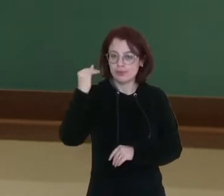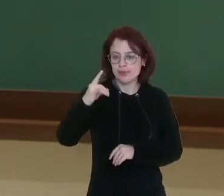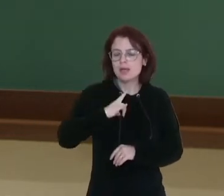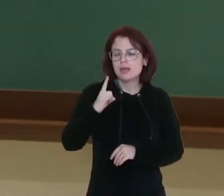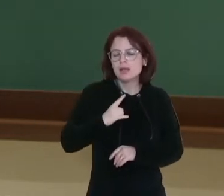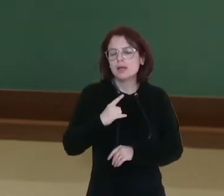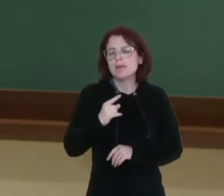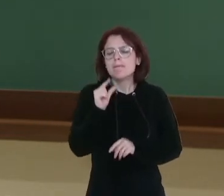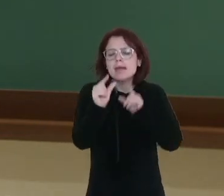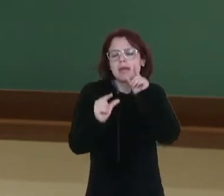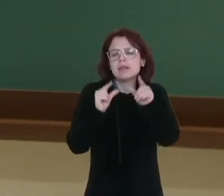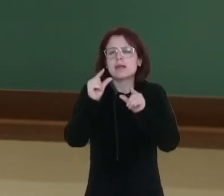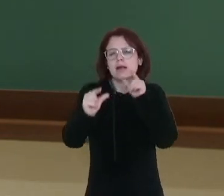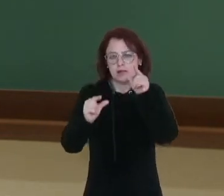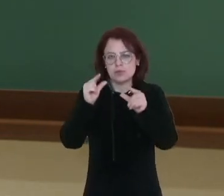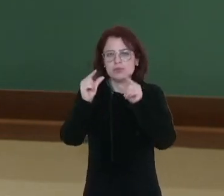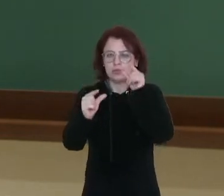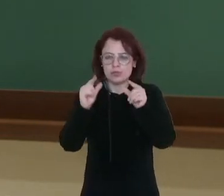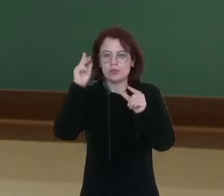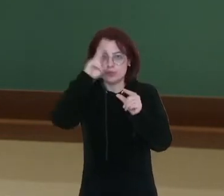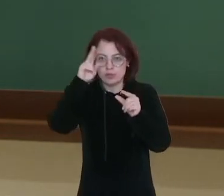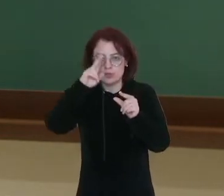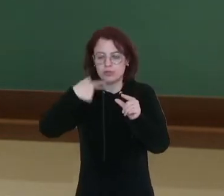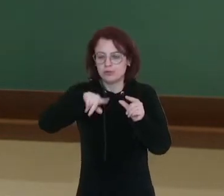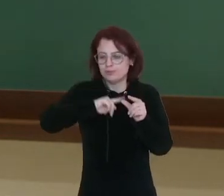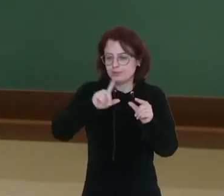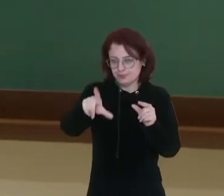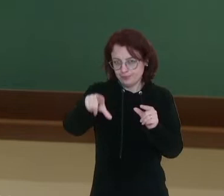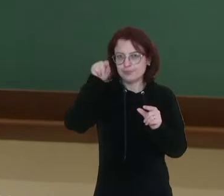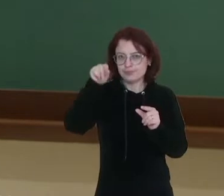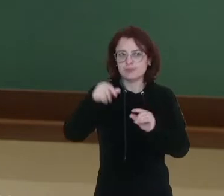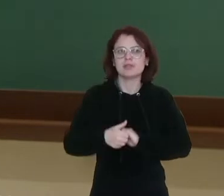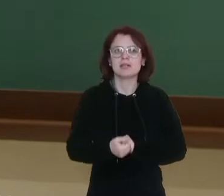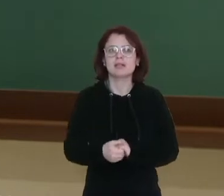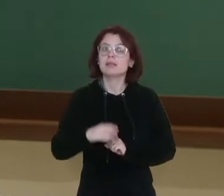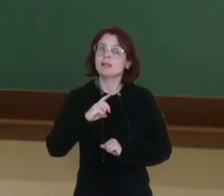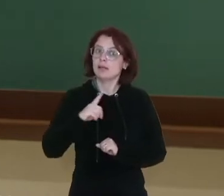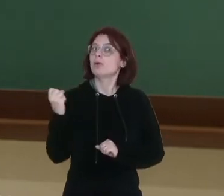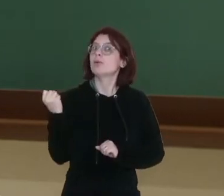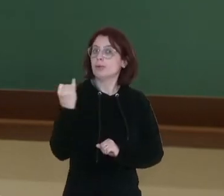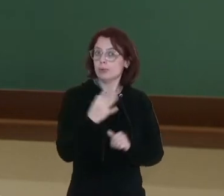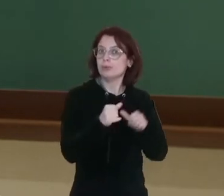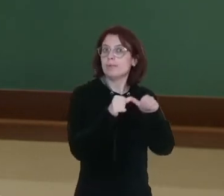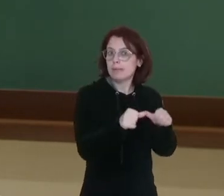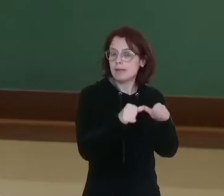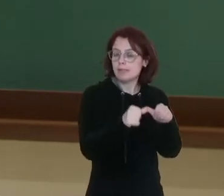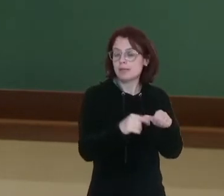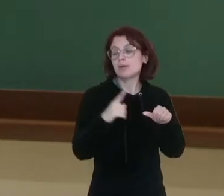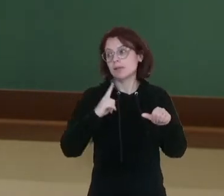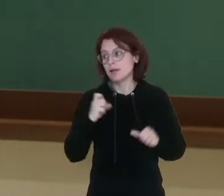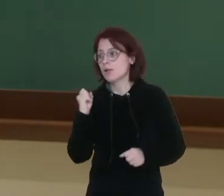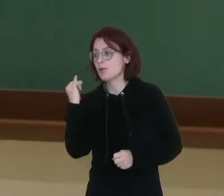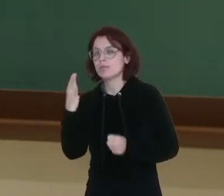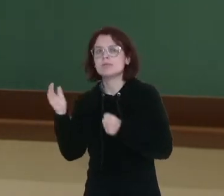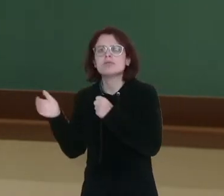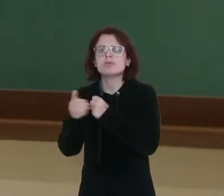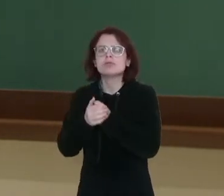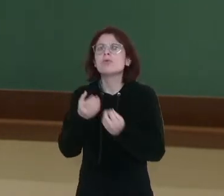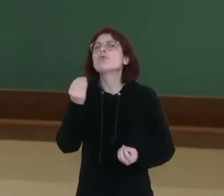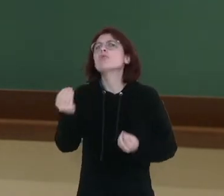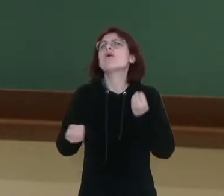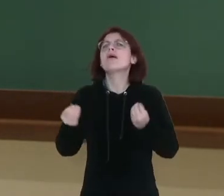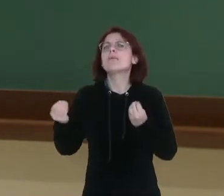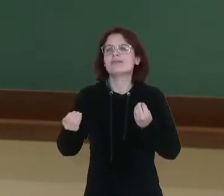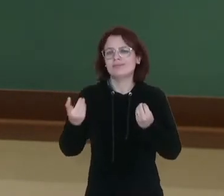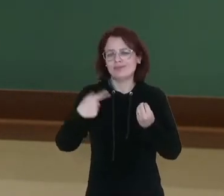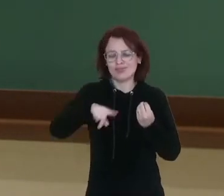que foram selecionados alguns trechos que permaneceram e outros foram omitidos. Como que a gente sabe disso? Ora, o uso